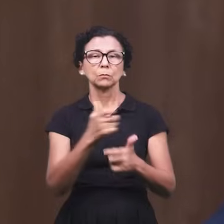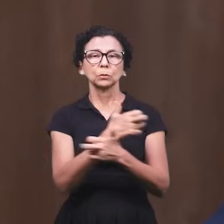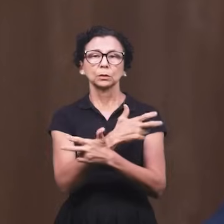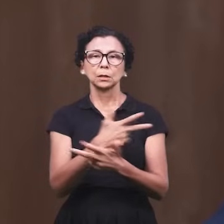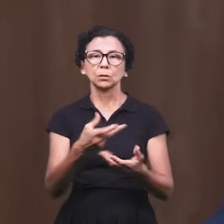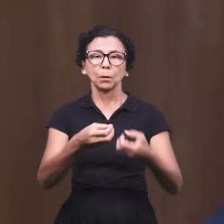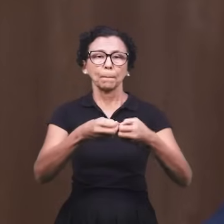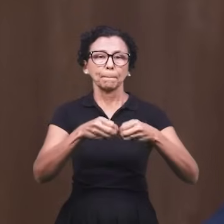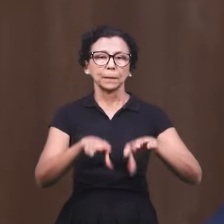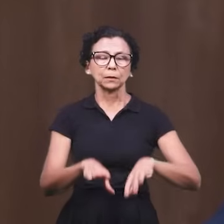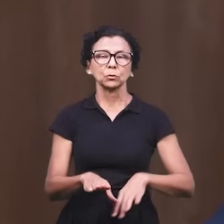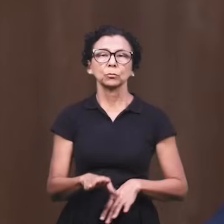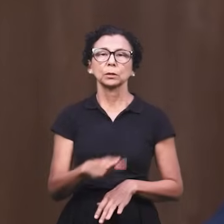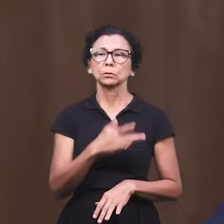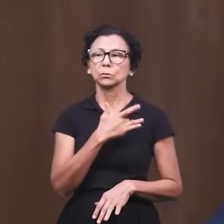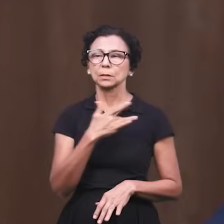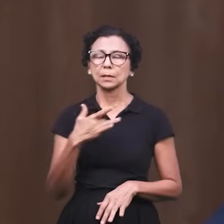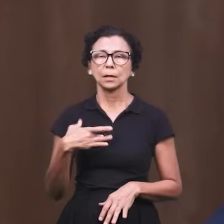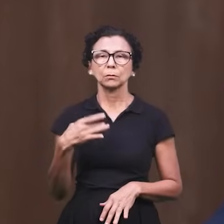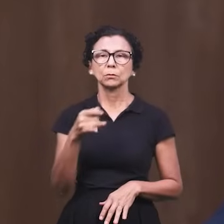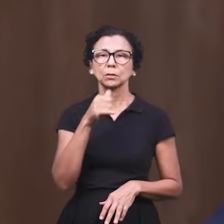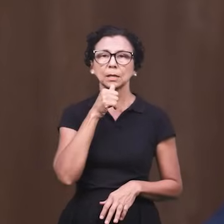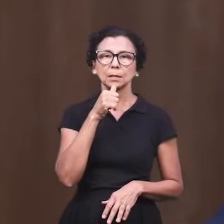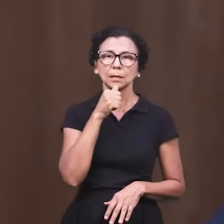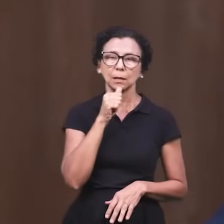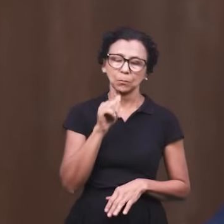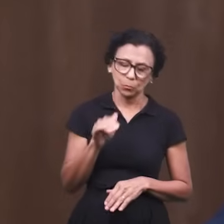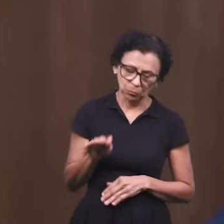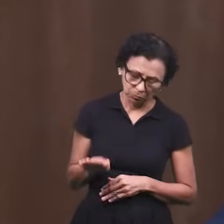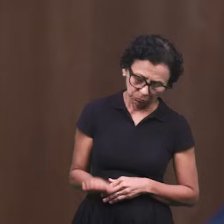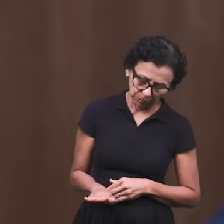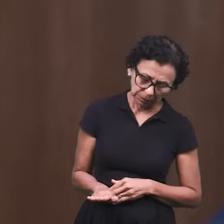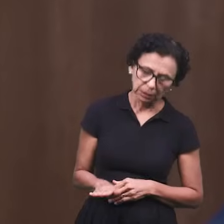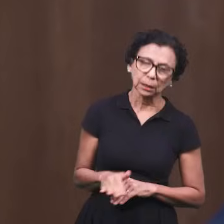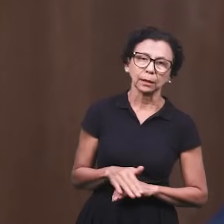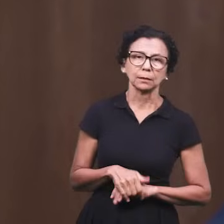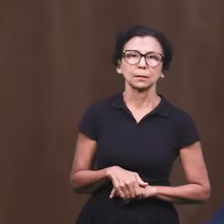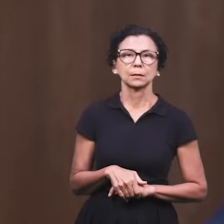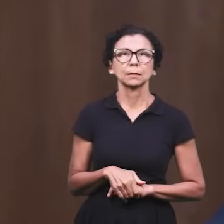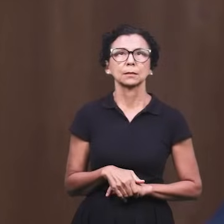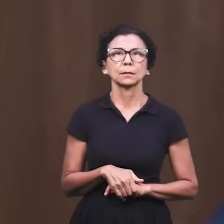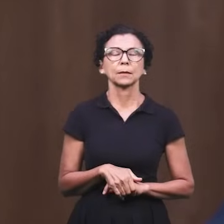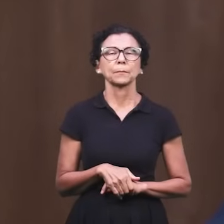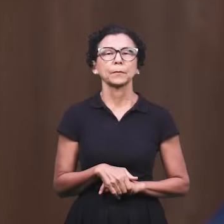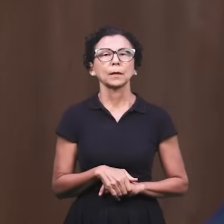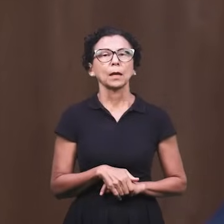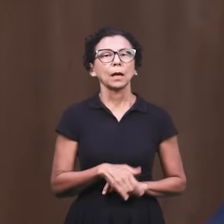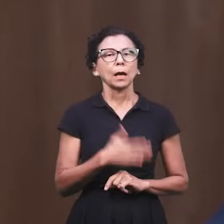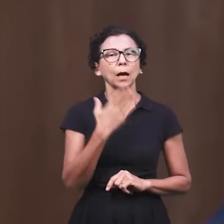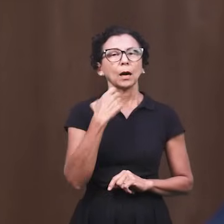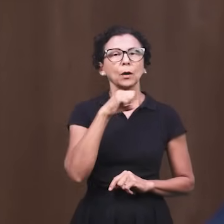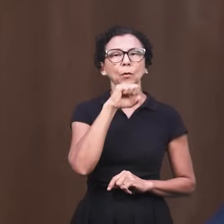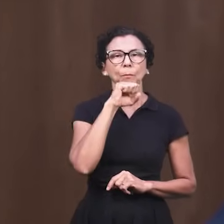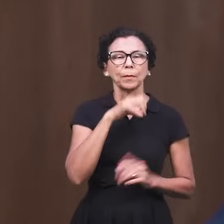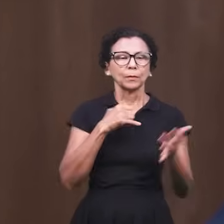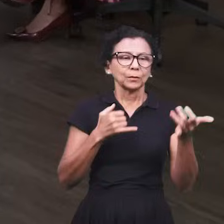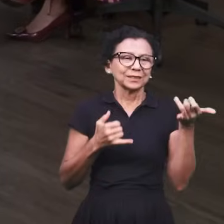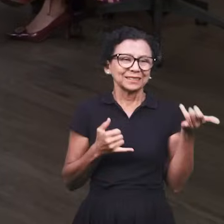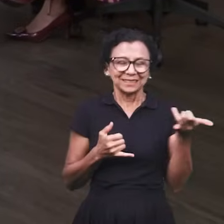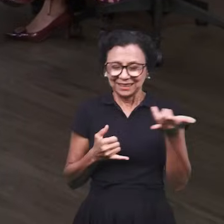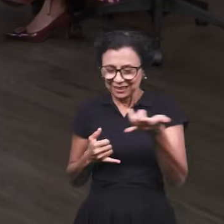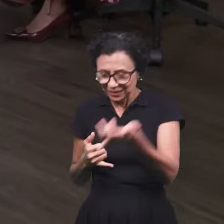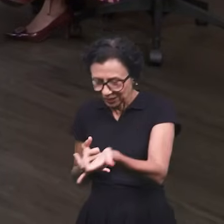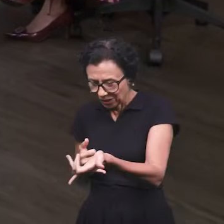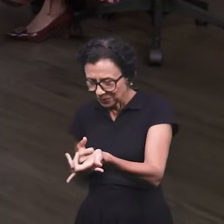prejudiciais à saúde do homem. Você pega uma criança pequenininha e o pai entrega para ela um celular, que às vezes é